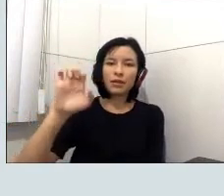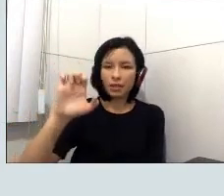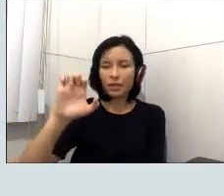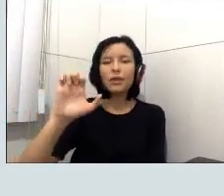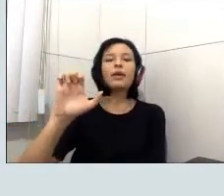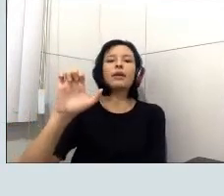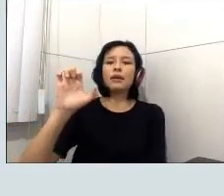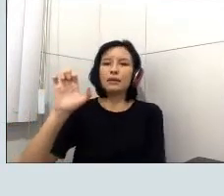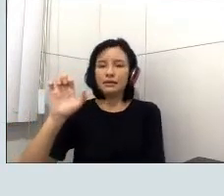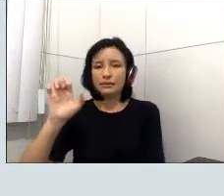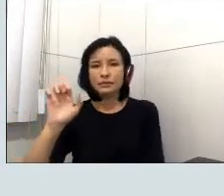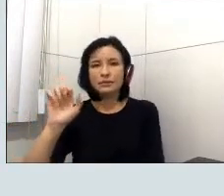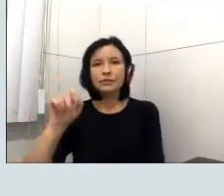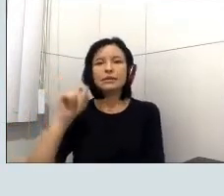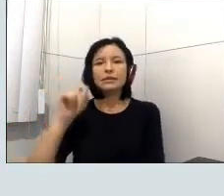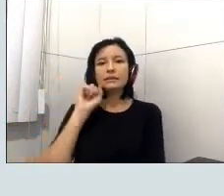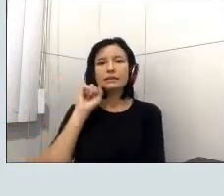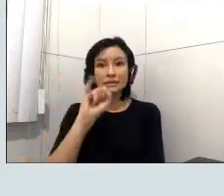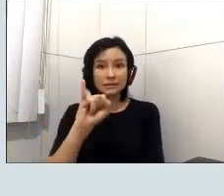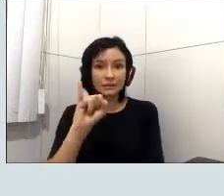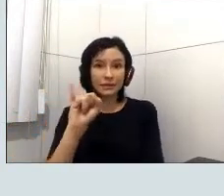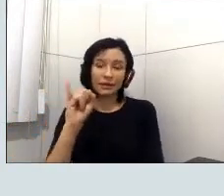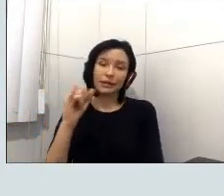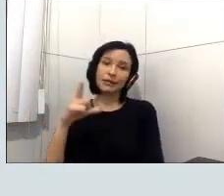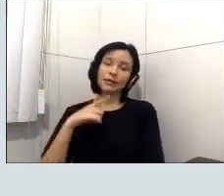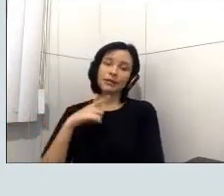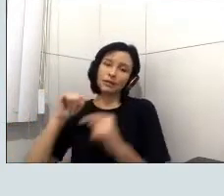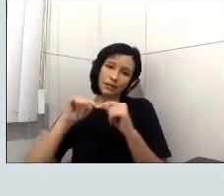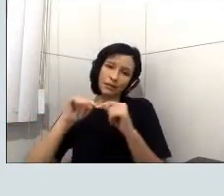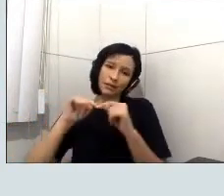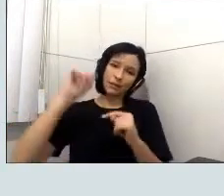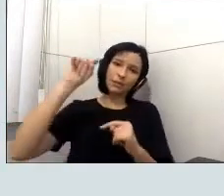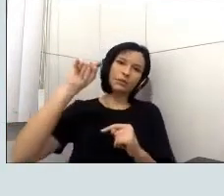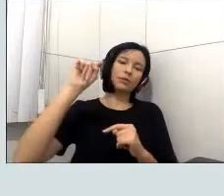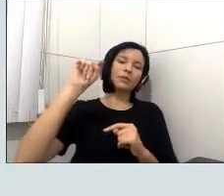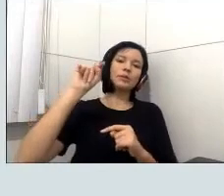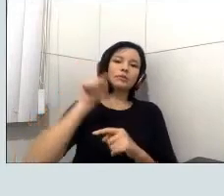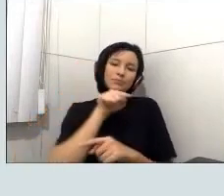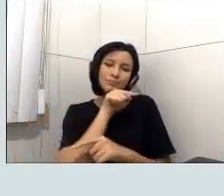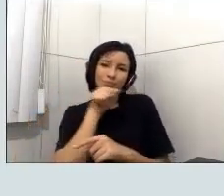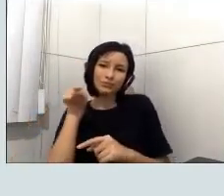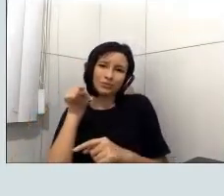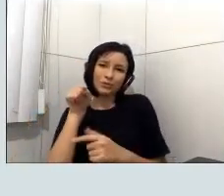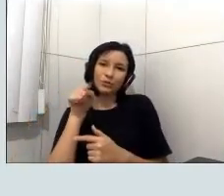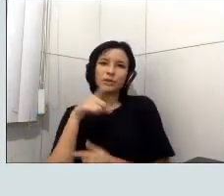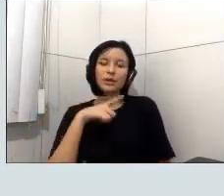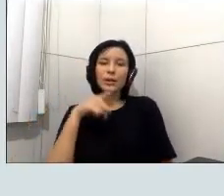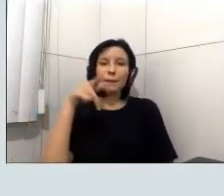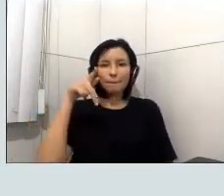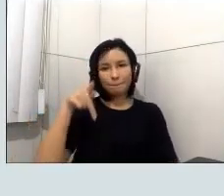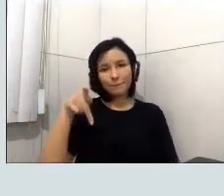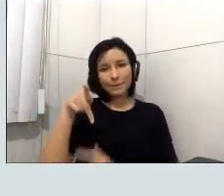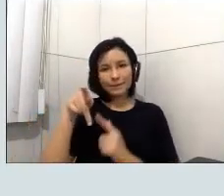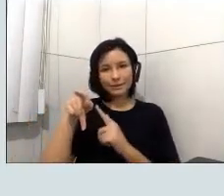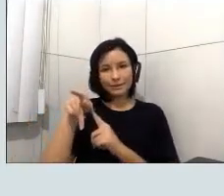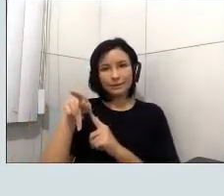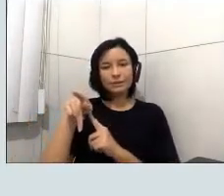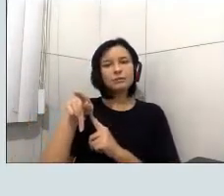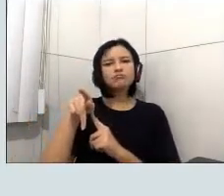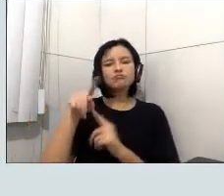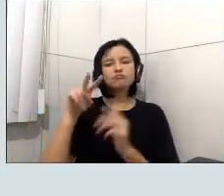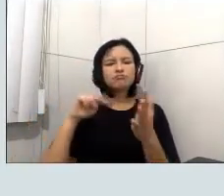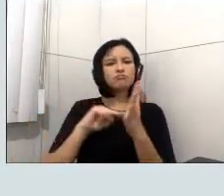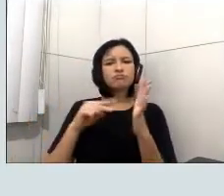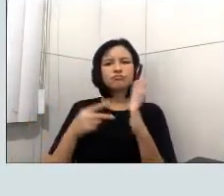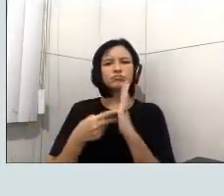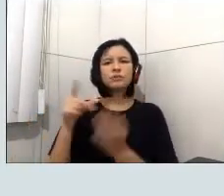é perpendicular a todas as retas do plano que passam por P. Ou seja, nós